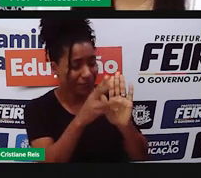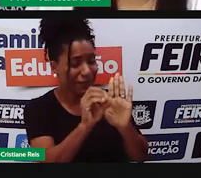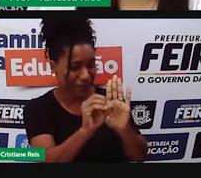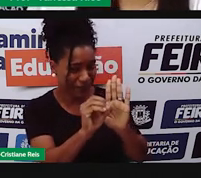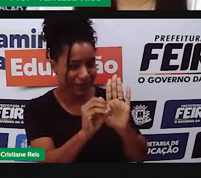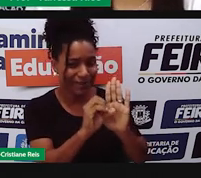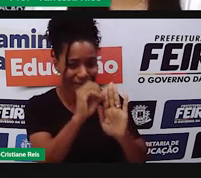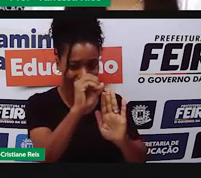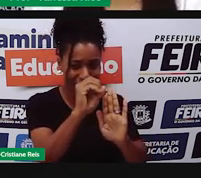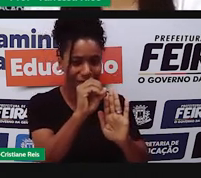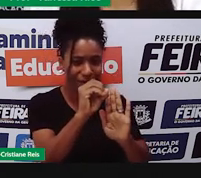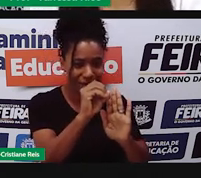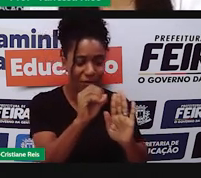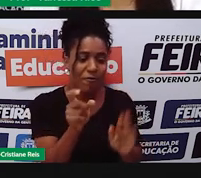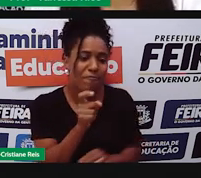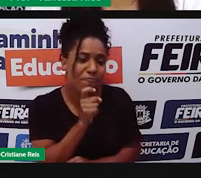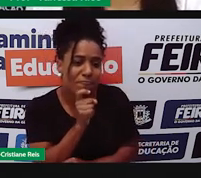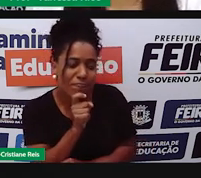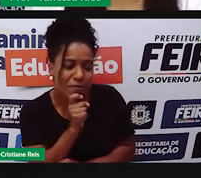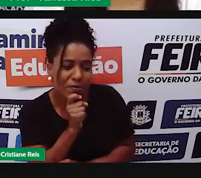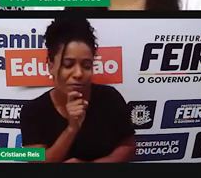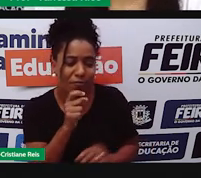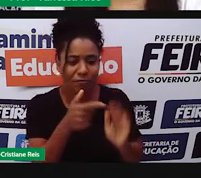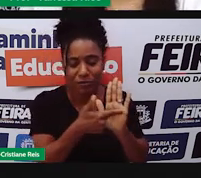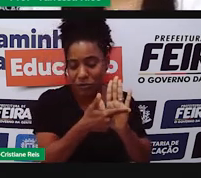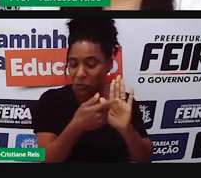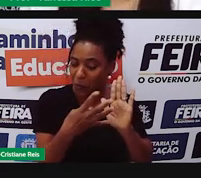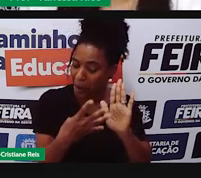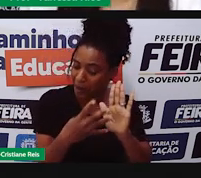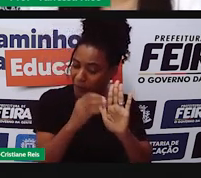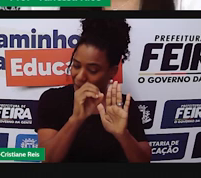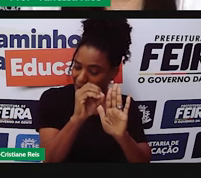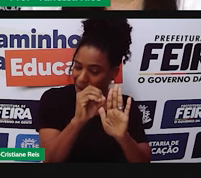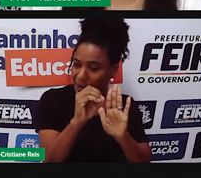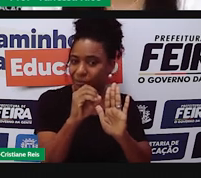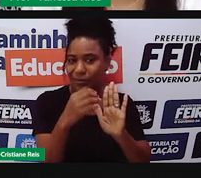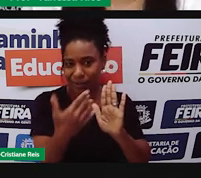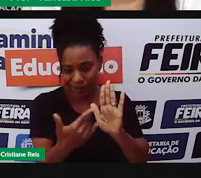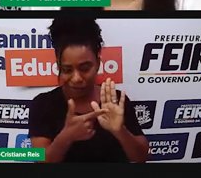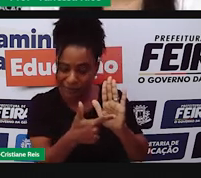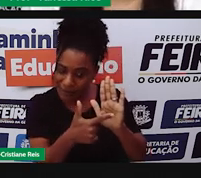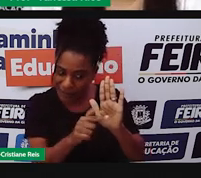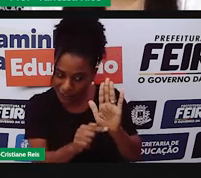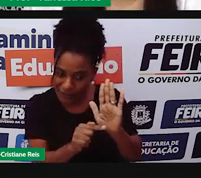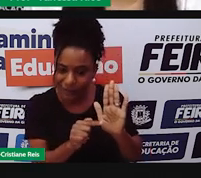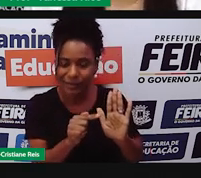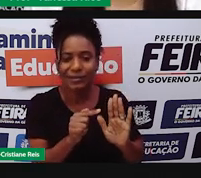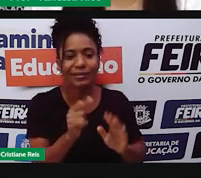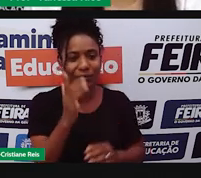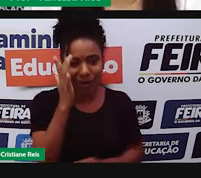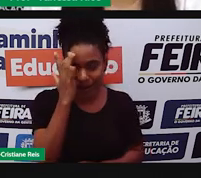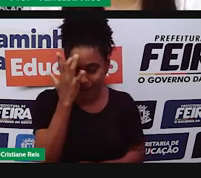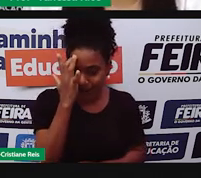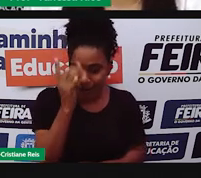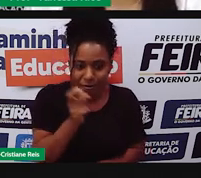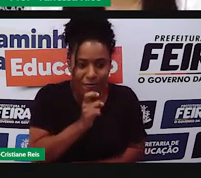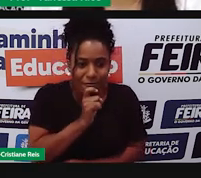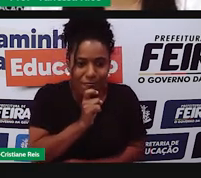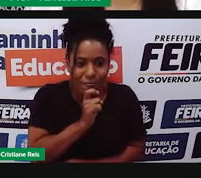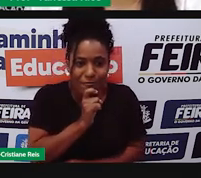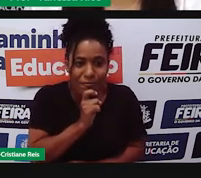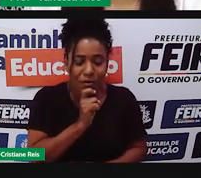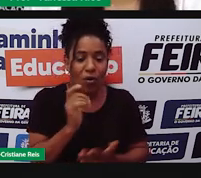está muito frio, a gente vê aí 24 graus, 27 graus, e a gente já acha frio. Existem aí regiões